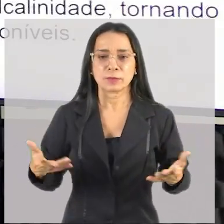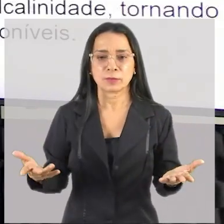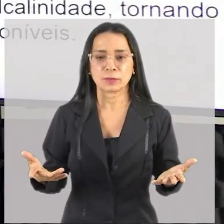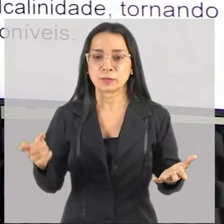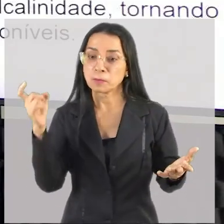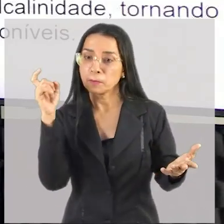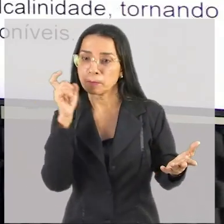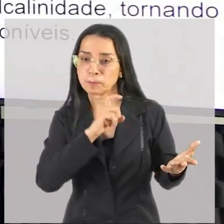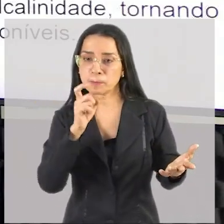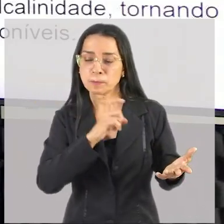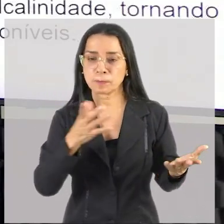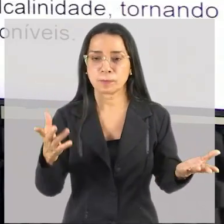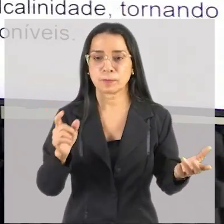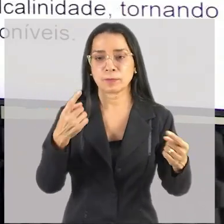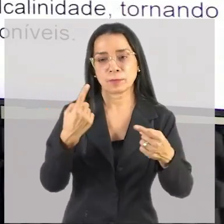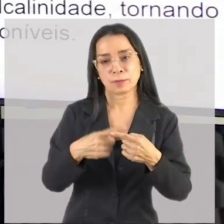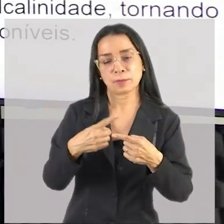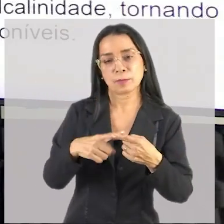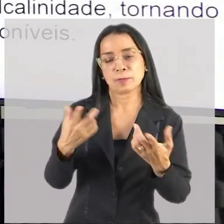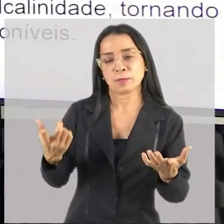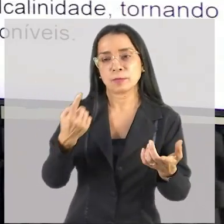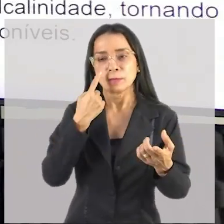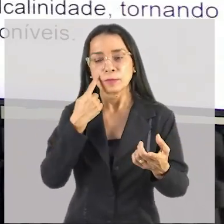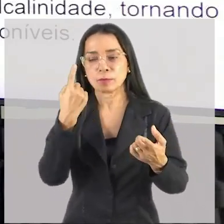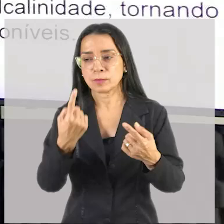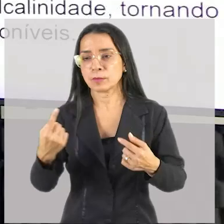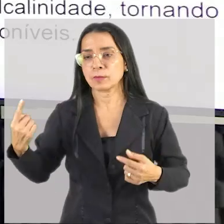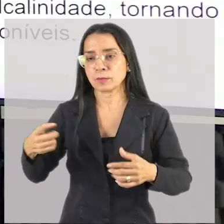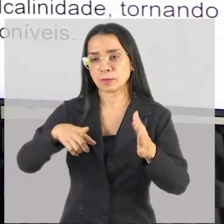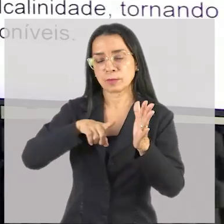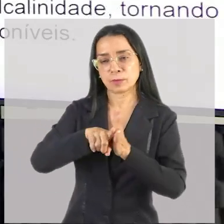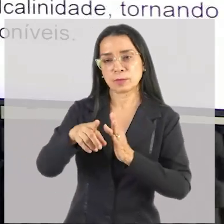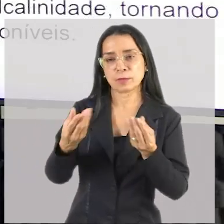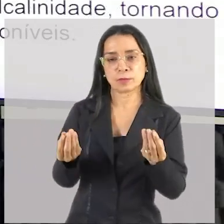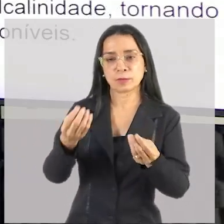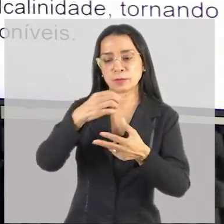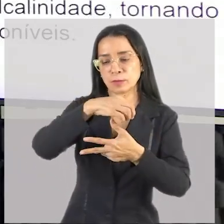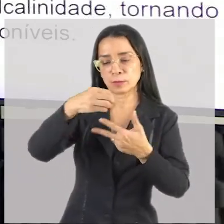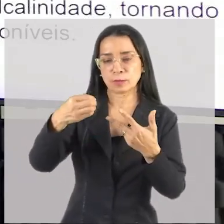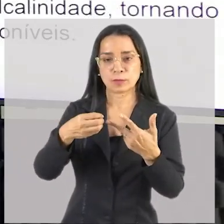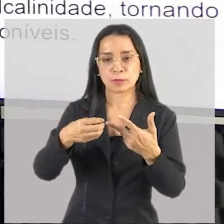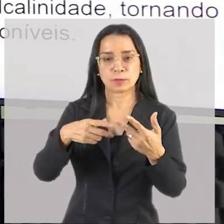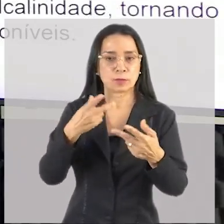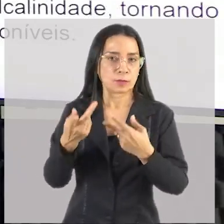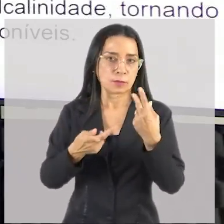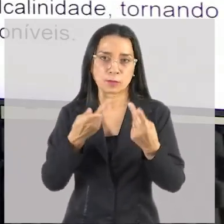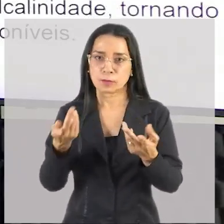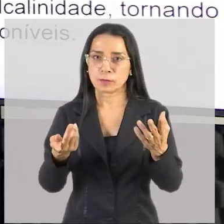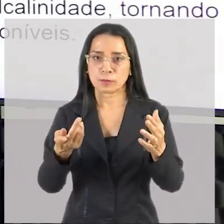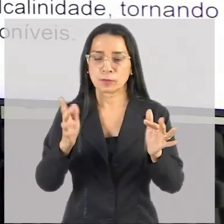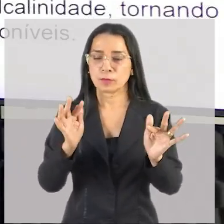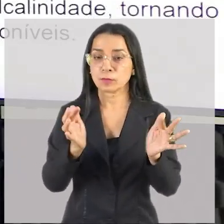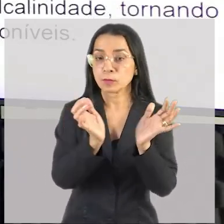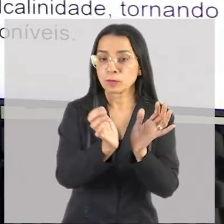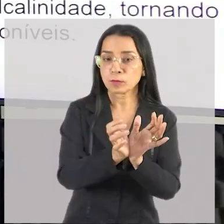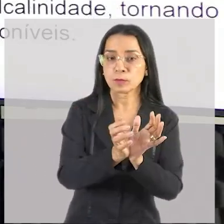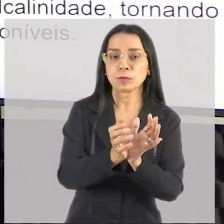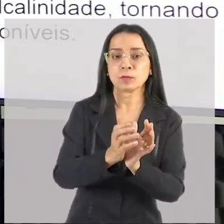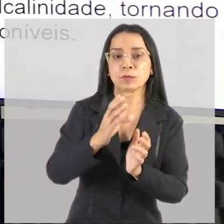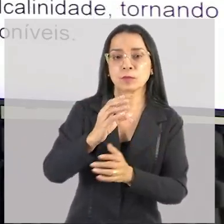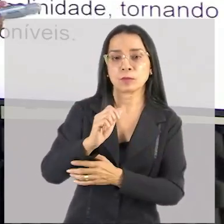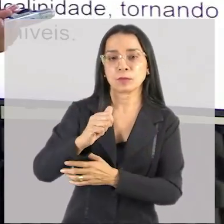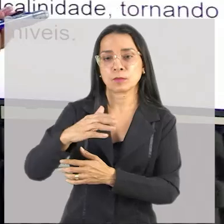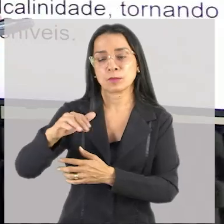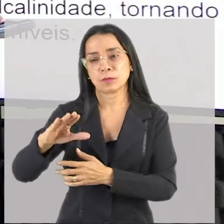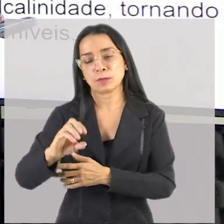vestibular. Porque quando você pega uma prova como uma questão como essa do Enem, ele não vai te dizer qual é a família do cálcio. Tu já tem